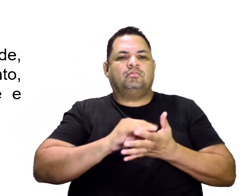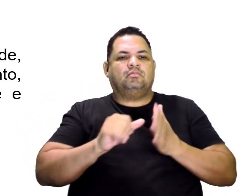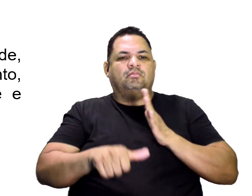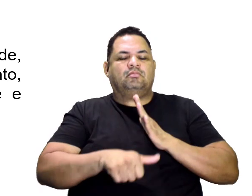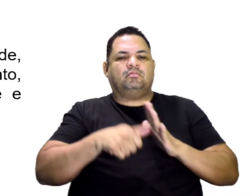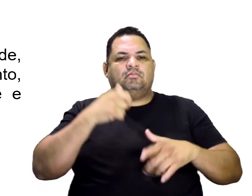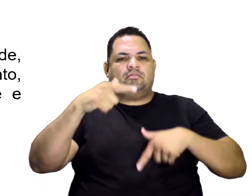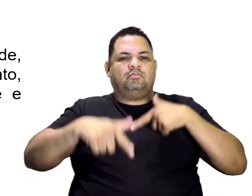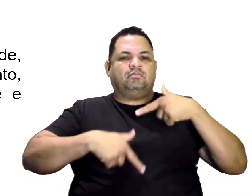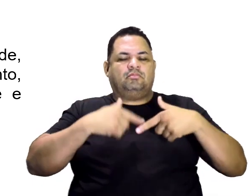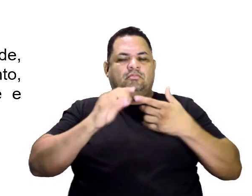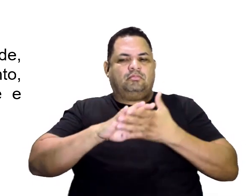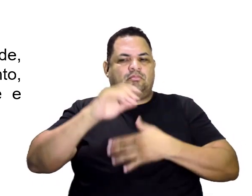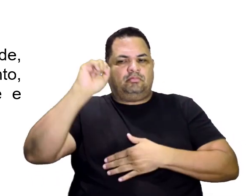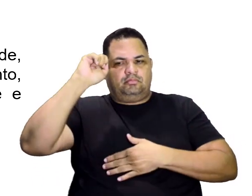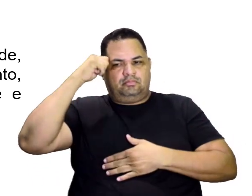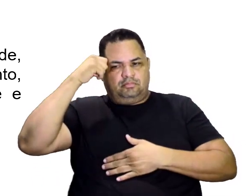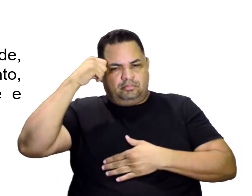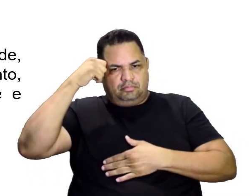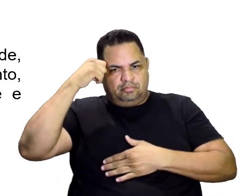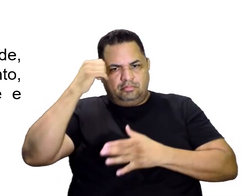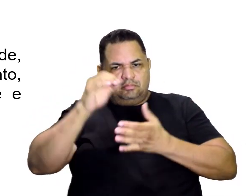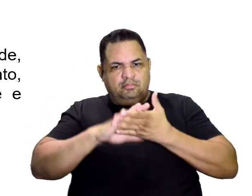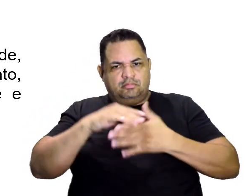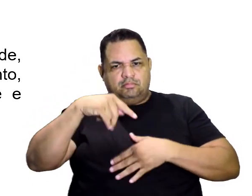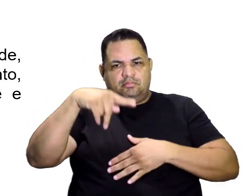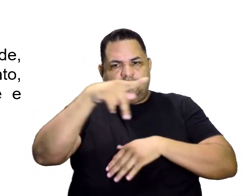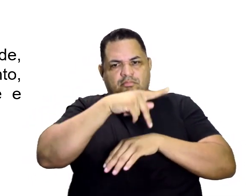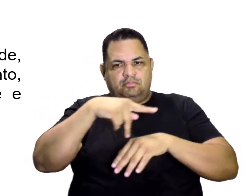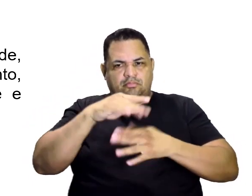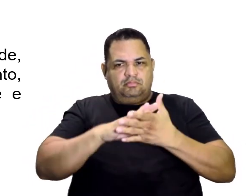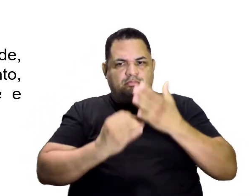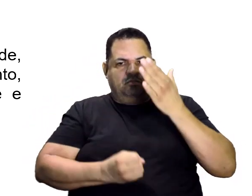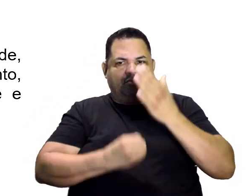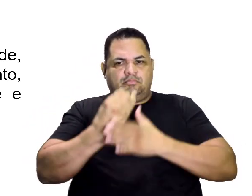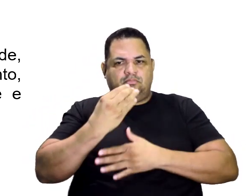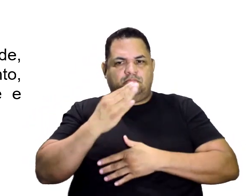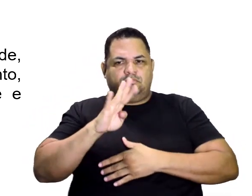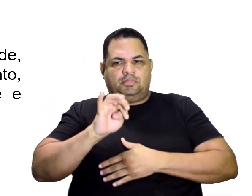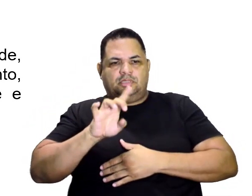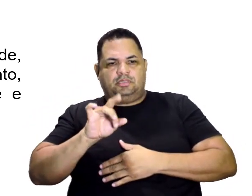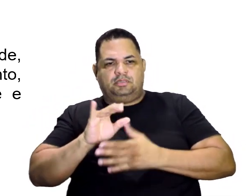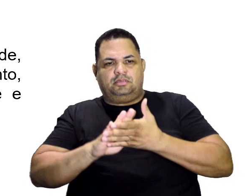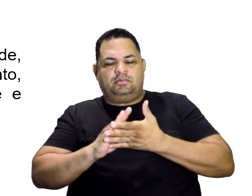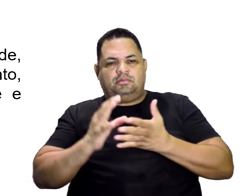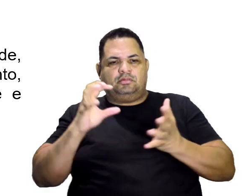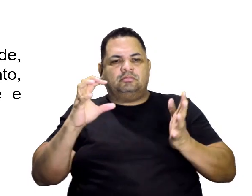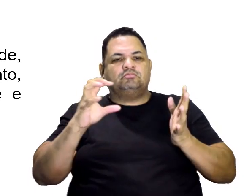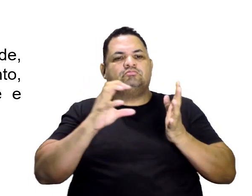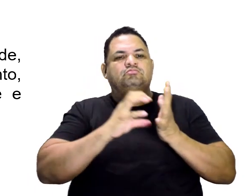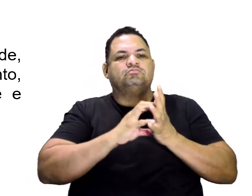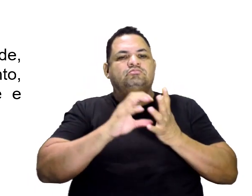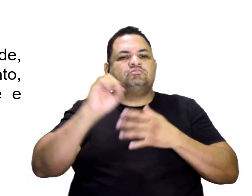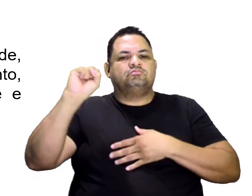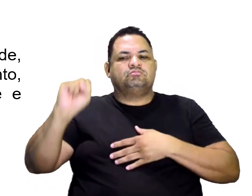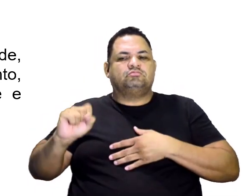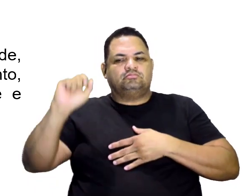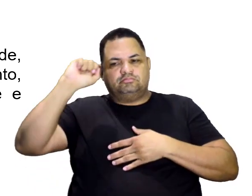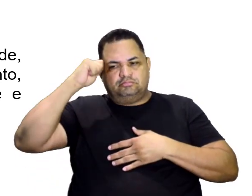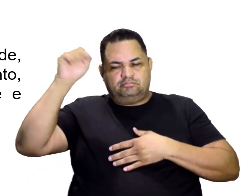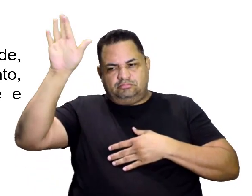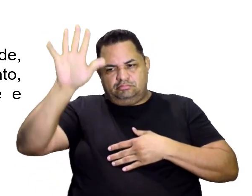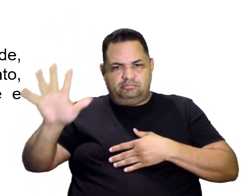os primeiros artífices negros no país eram de origem banta, ou seja, do